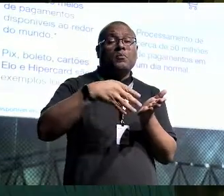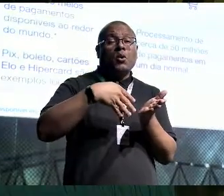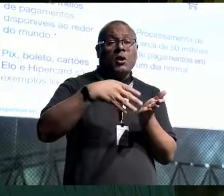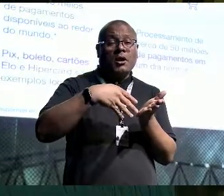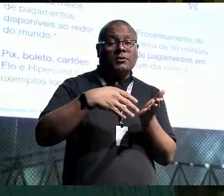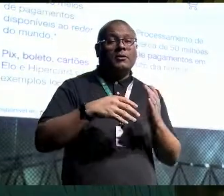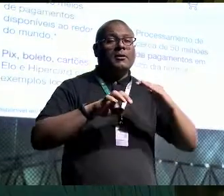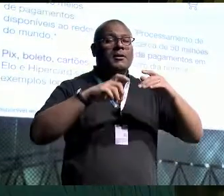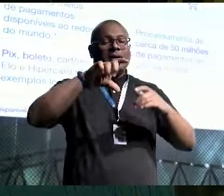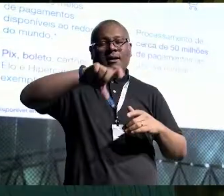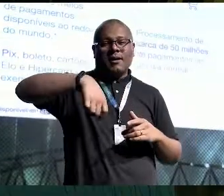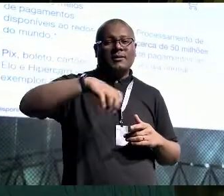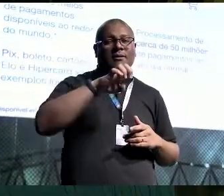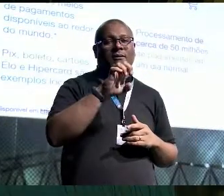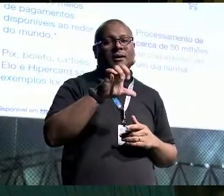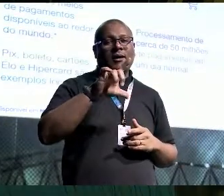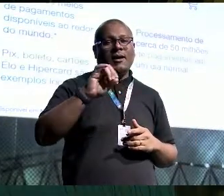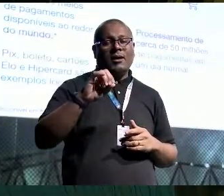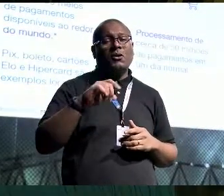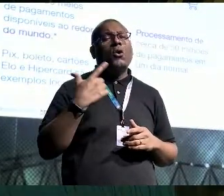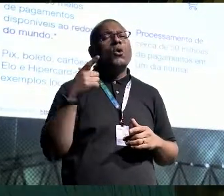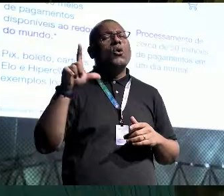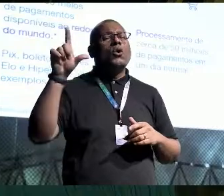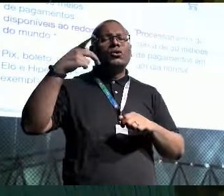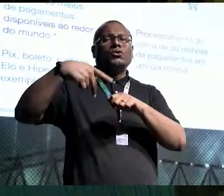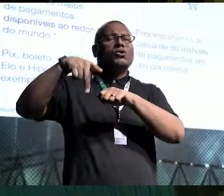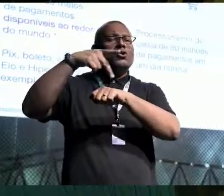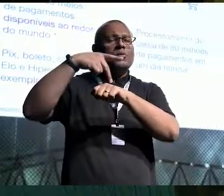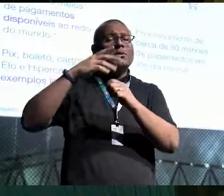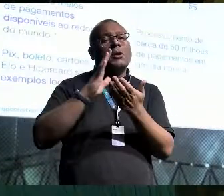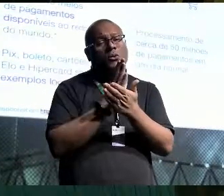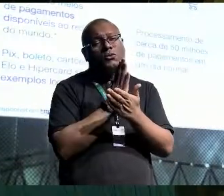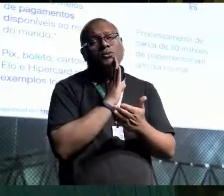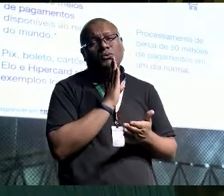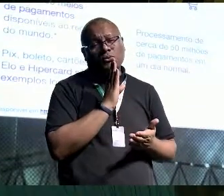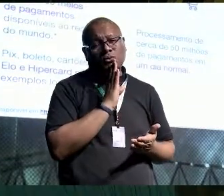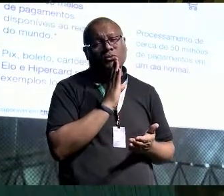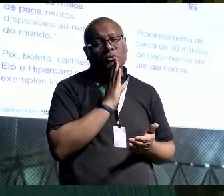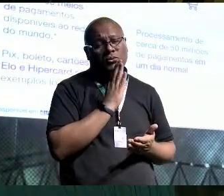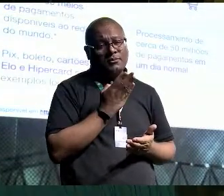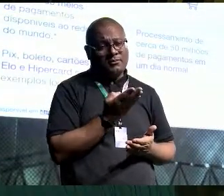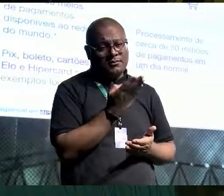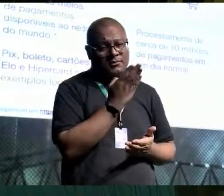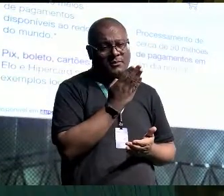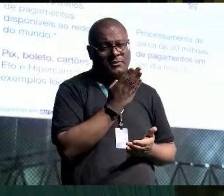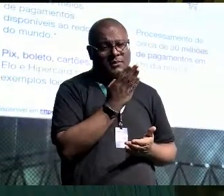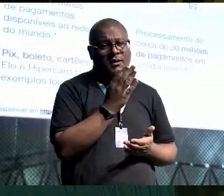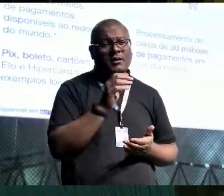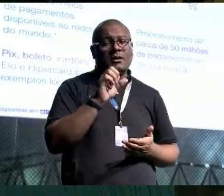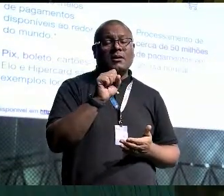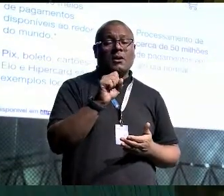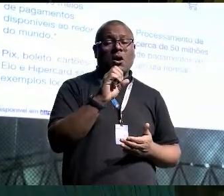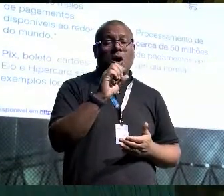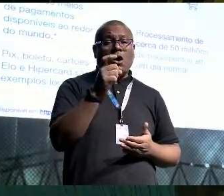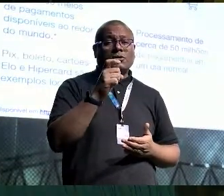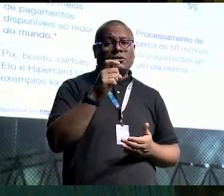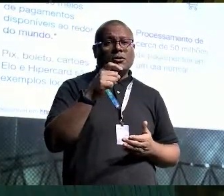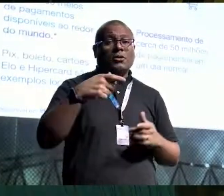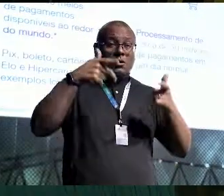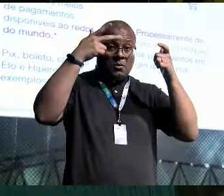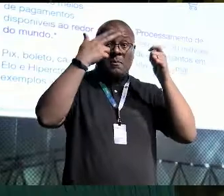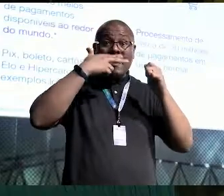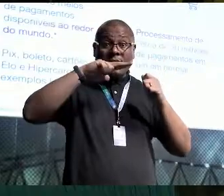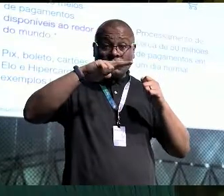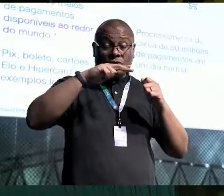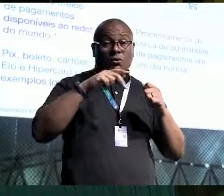cartão, né, e também alguns outros globais, que também podem ser conhecidos de vocês, como a 7-Eleven no Japão, Oxxo no México, e